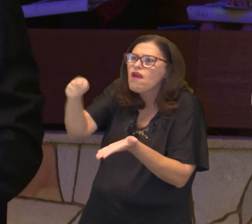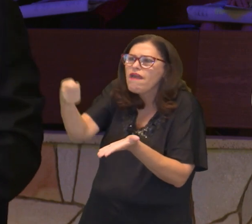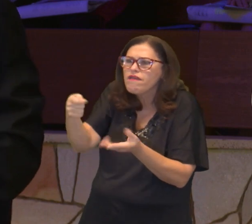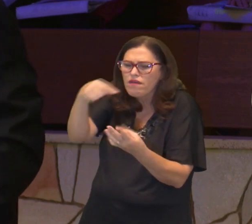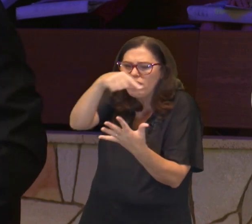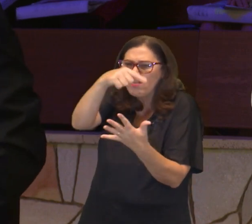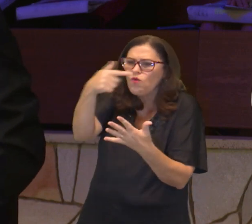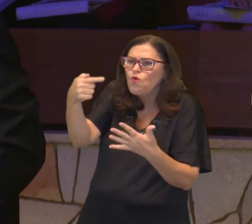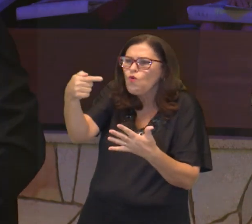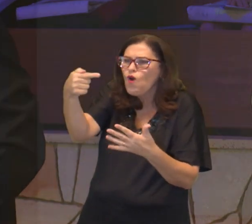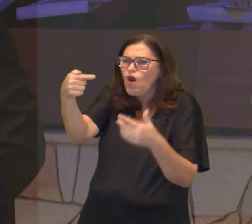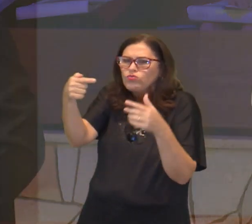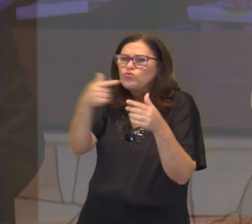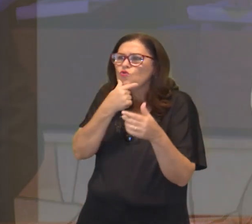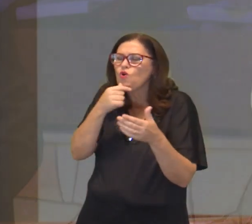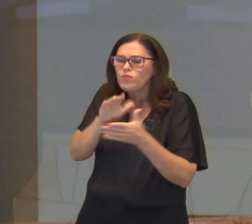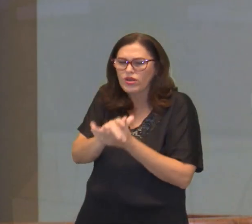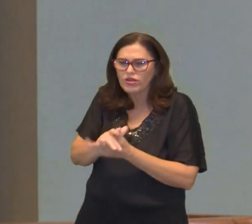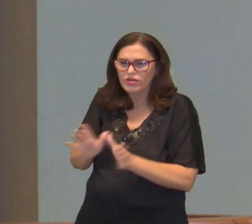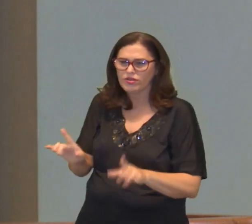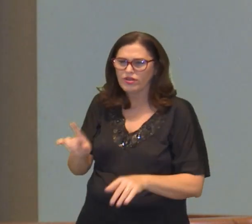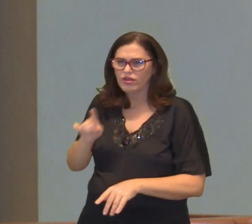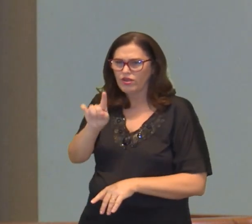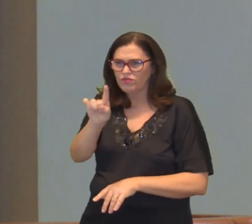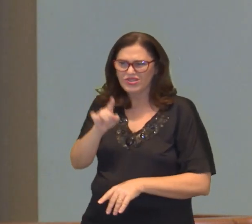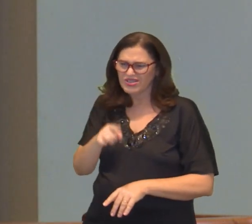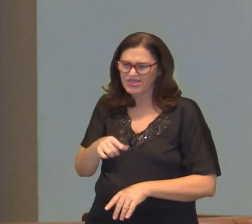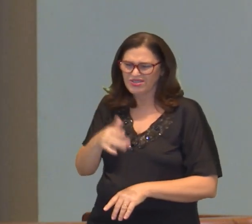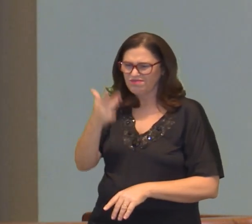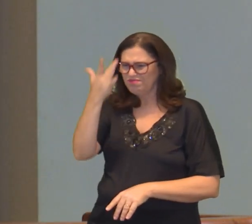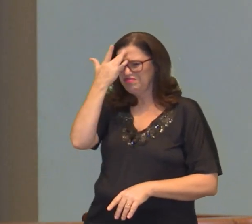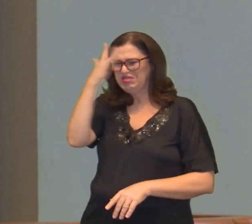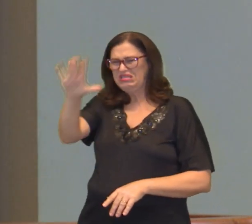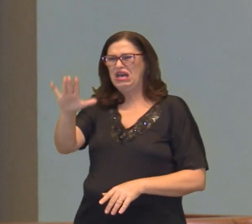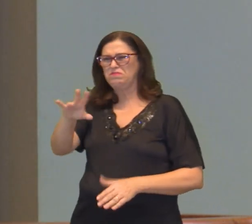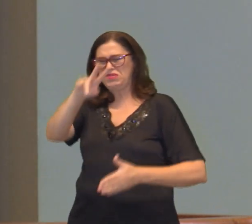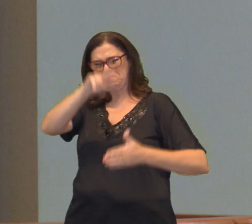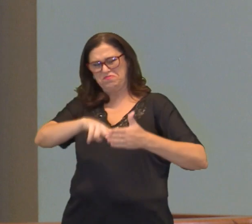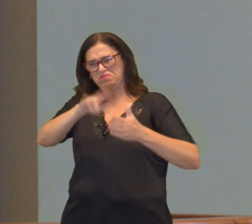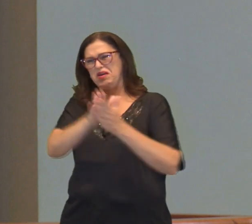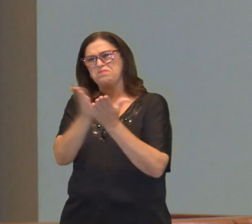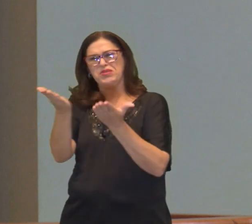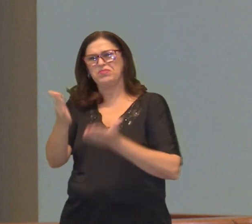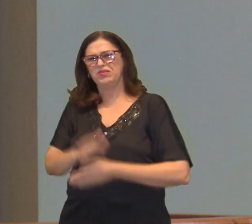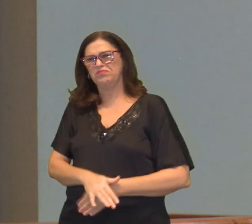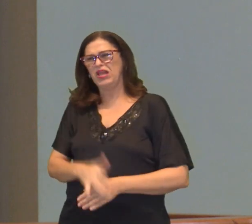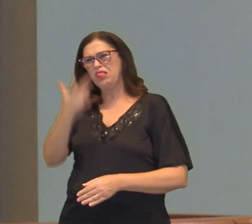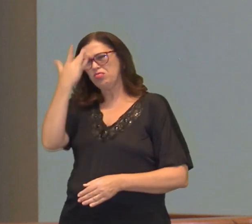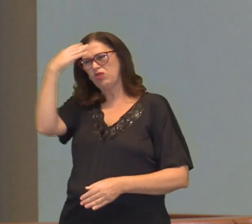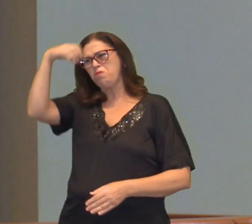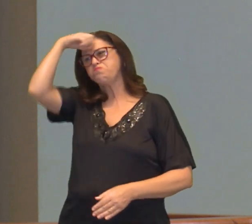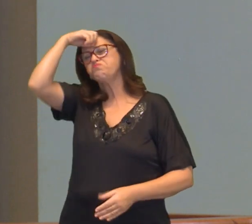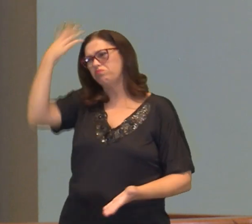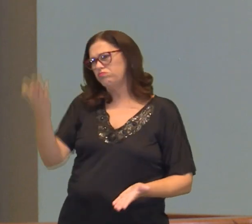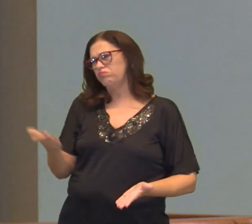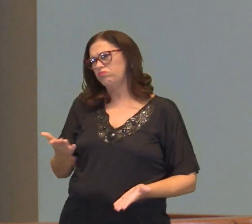E Jesus: assim errais, não conhecendo as Escrituras. É um problema sério quando a